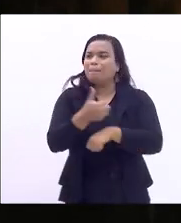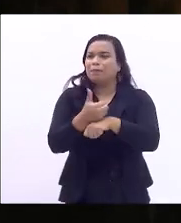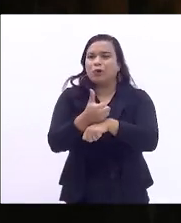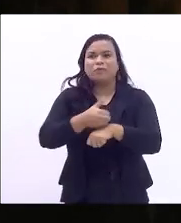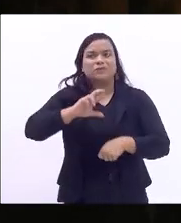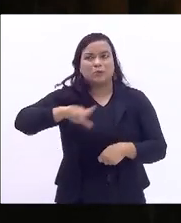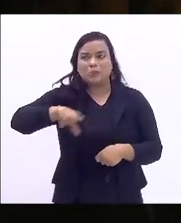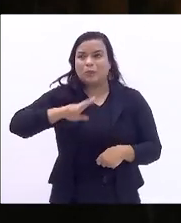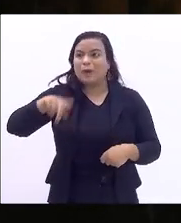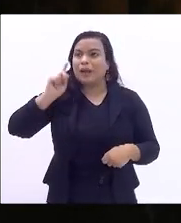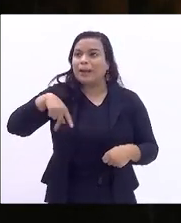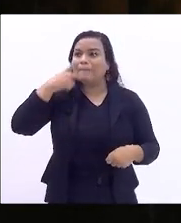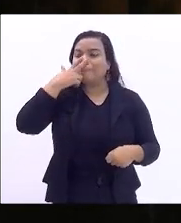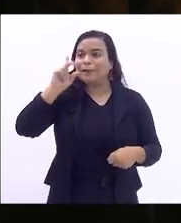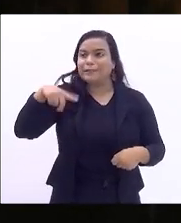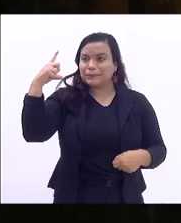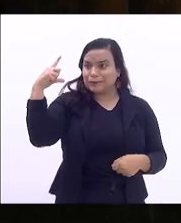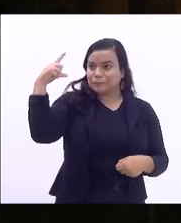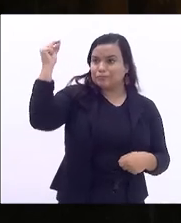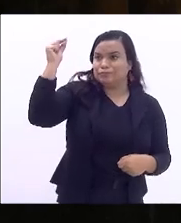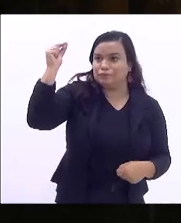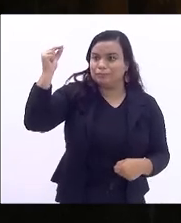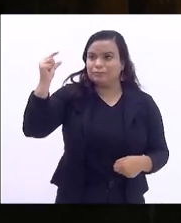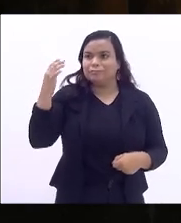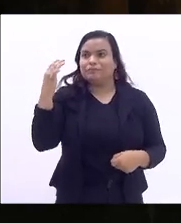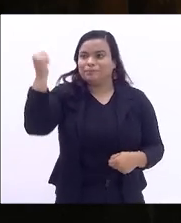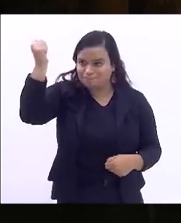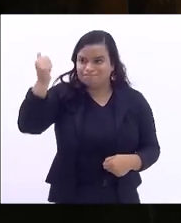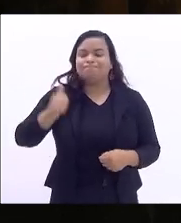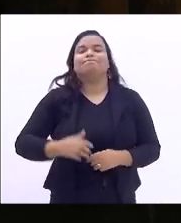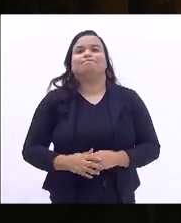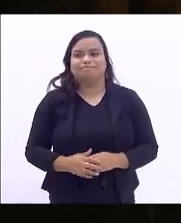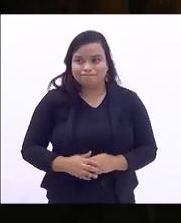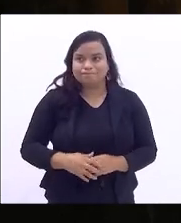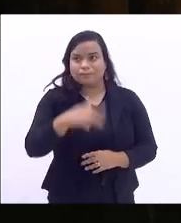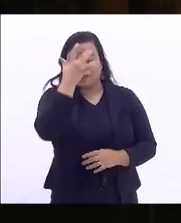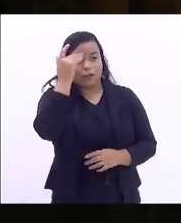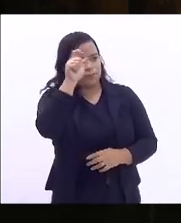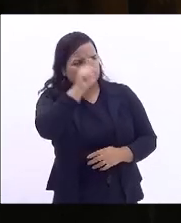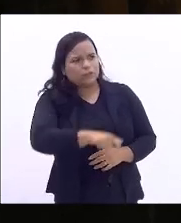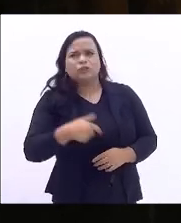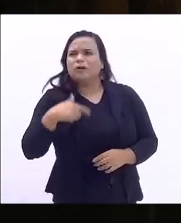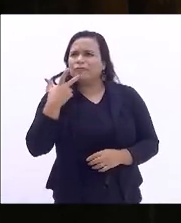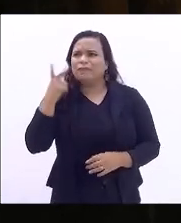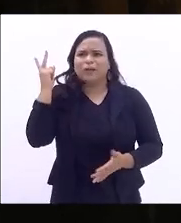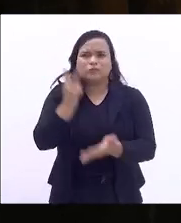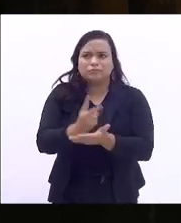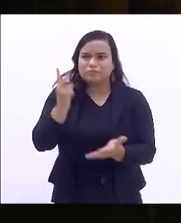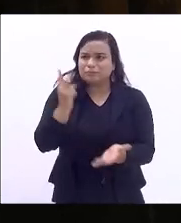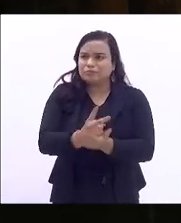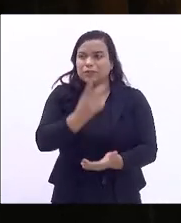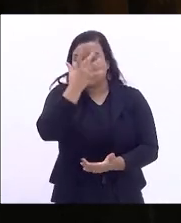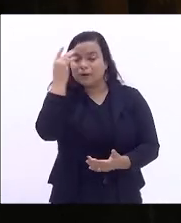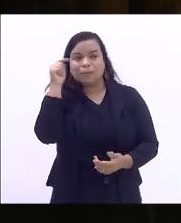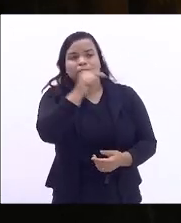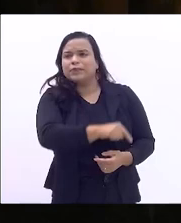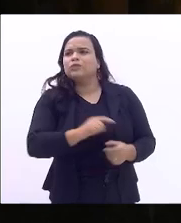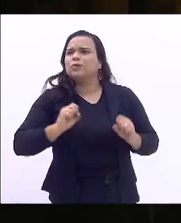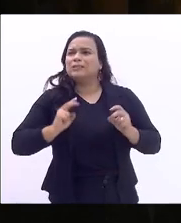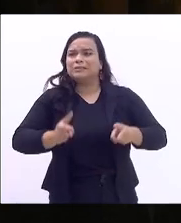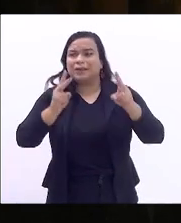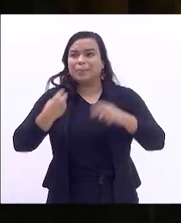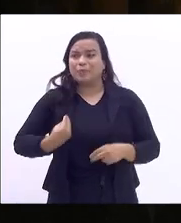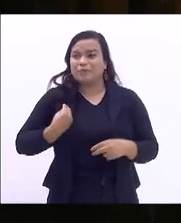é um chamado é um chamada onde a pessoa e eu fala que repetidamente que a pessoa coloca